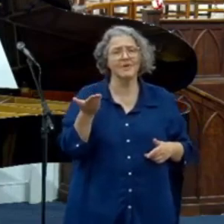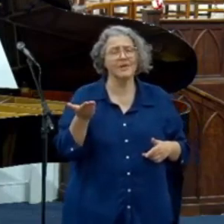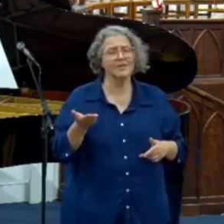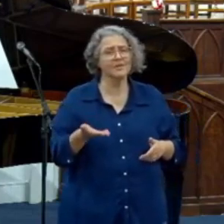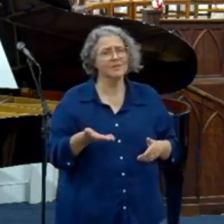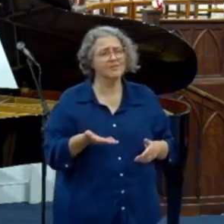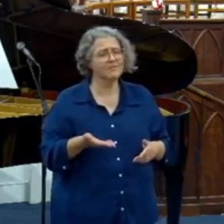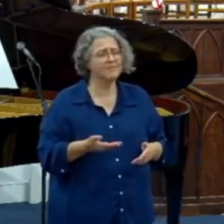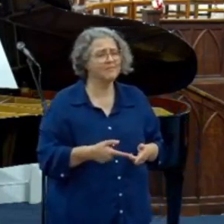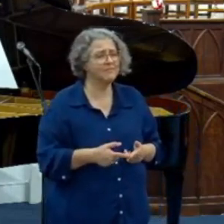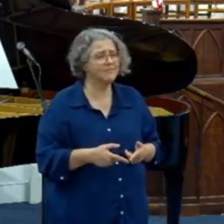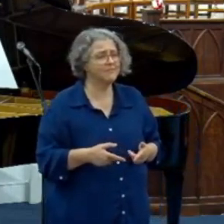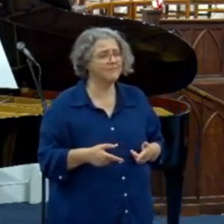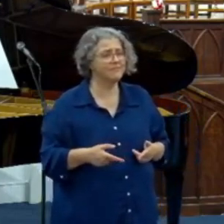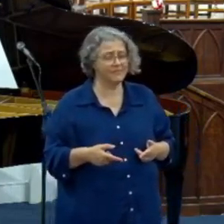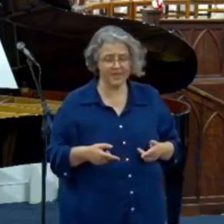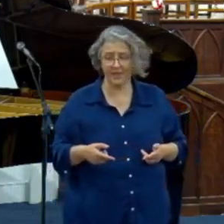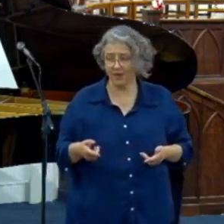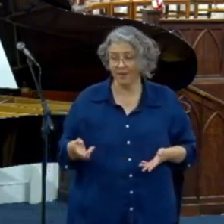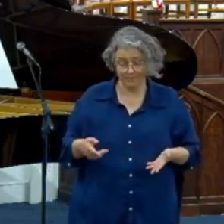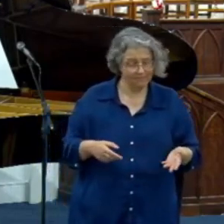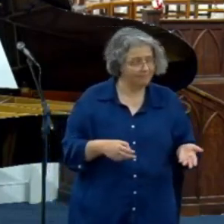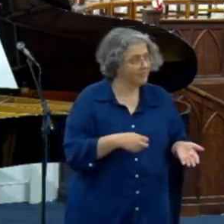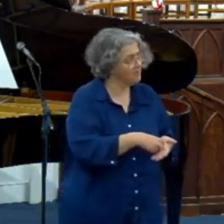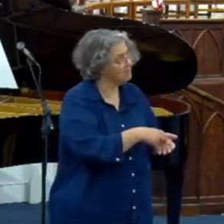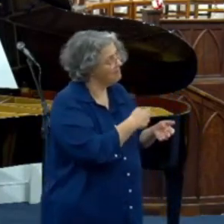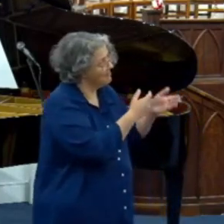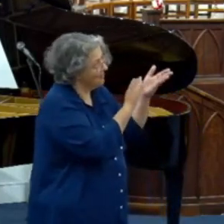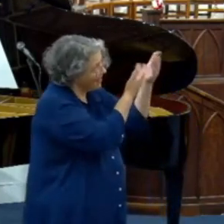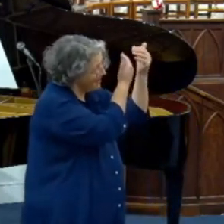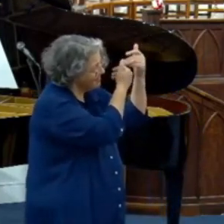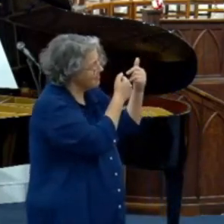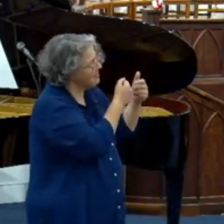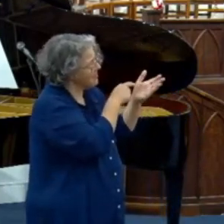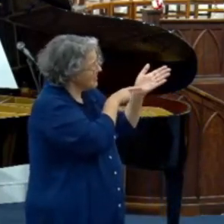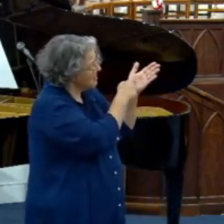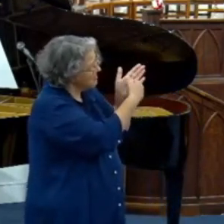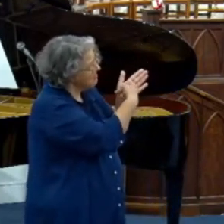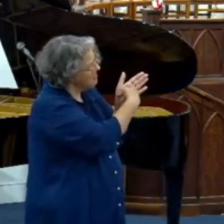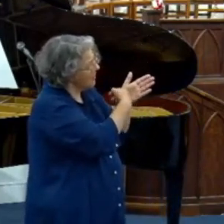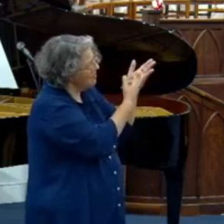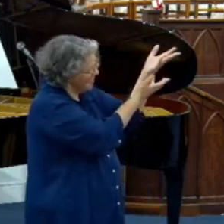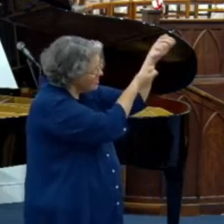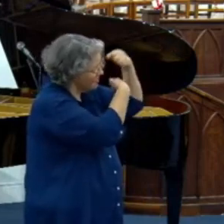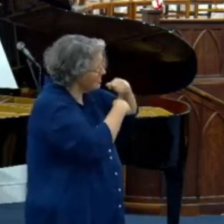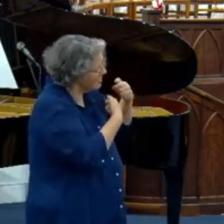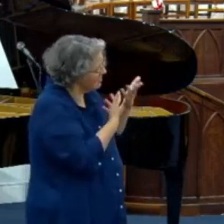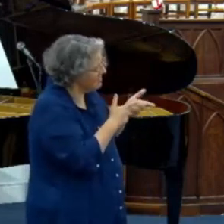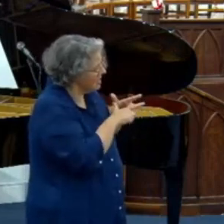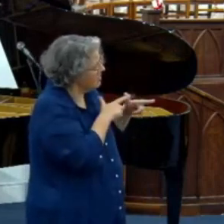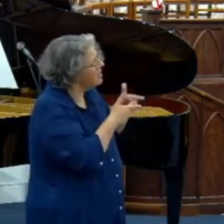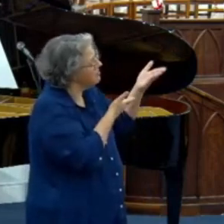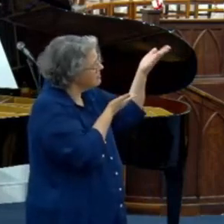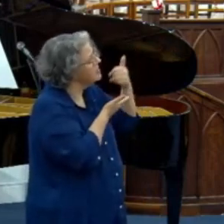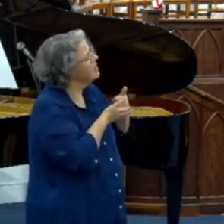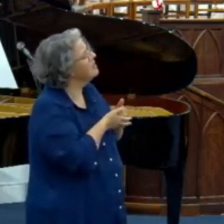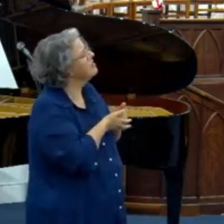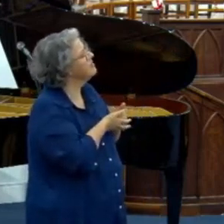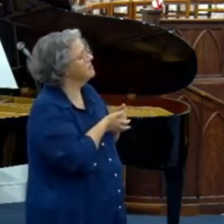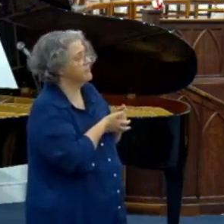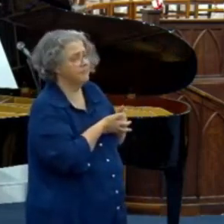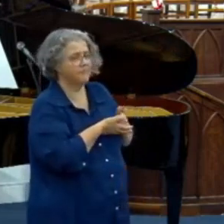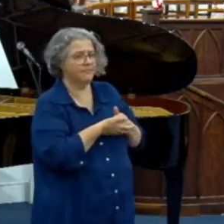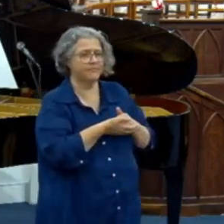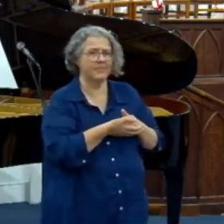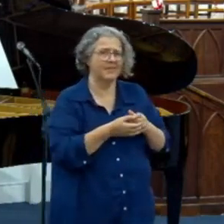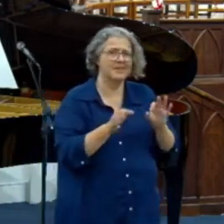diria: claro, diga agora, diga aí, eu estou pronto. Jesus: está pronto mesmo? É uma tarefa simples, você pode fazer alguma coisa